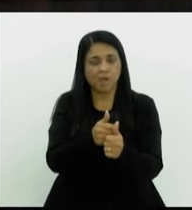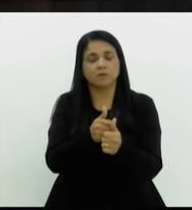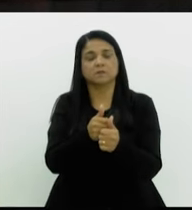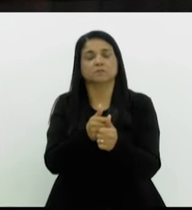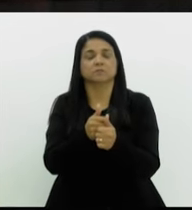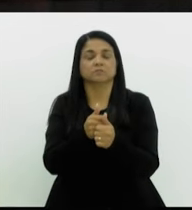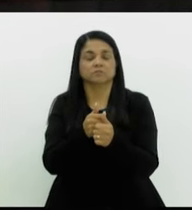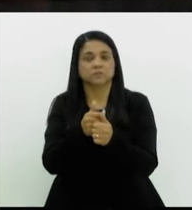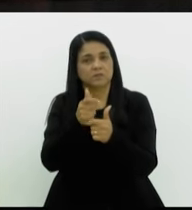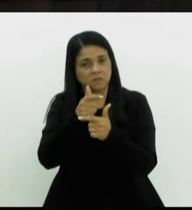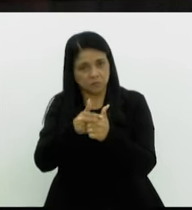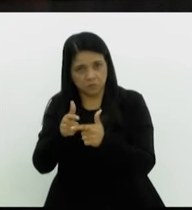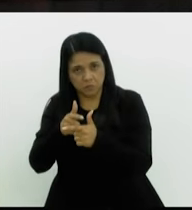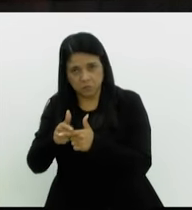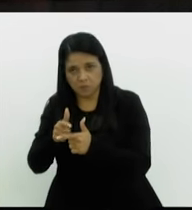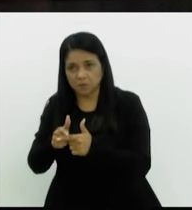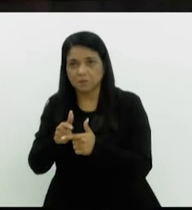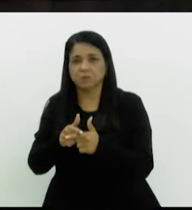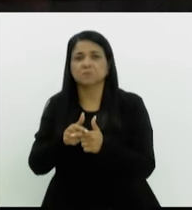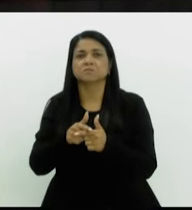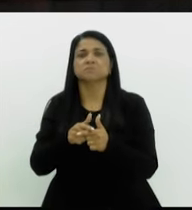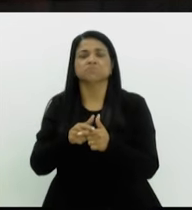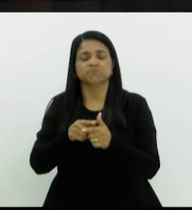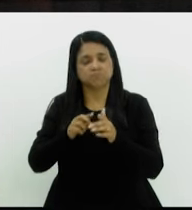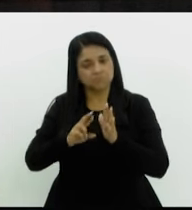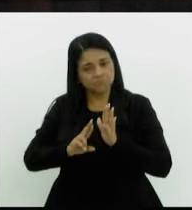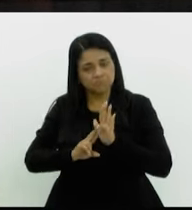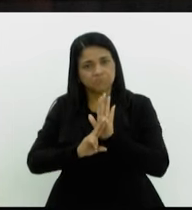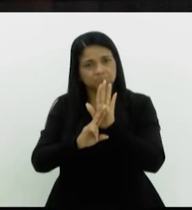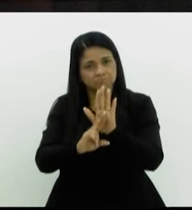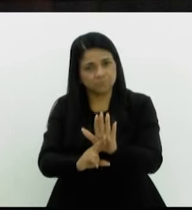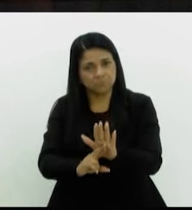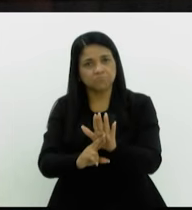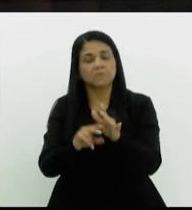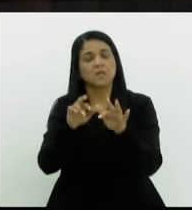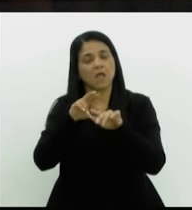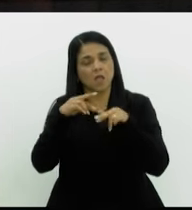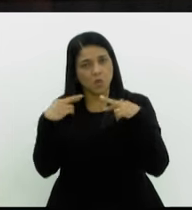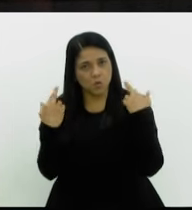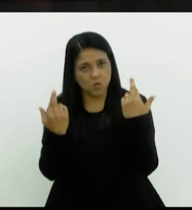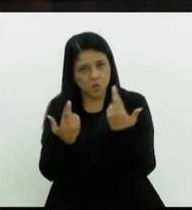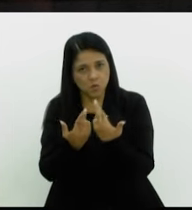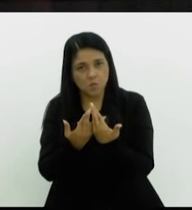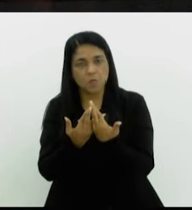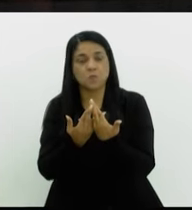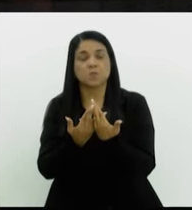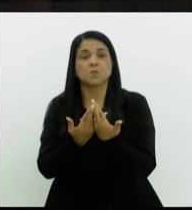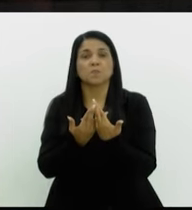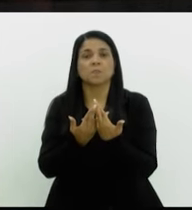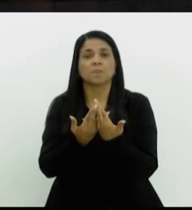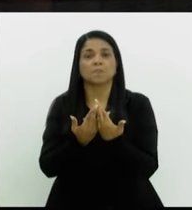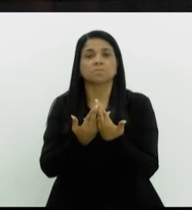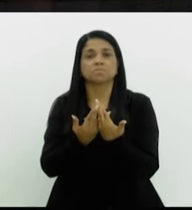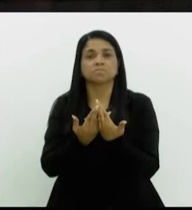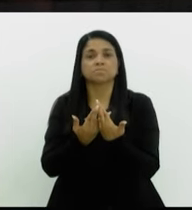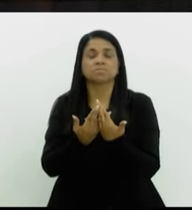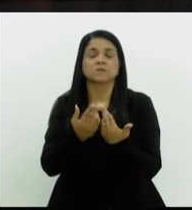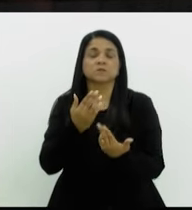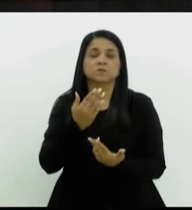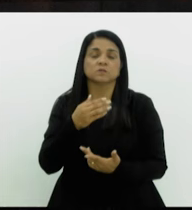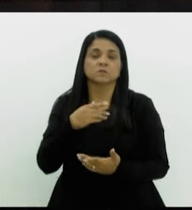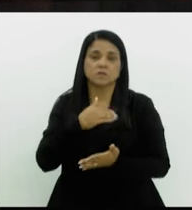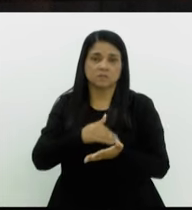esteve, não é, comparecendo nessas reuniões, como representante